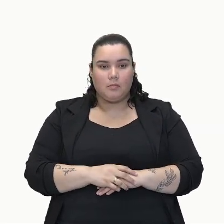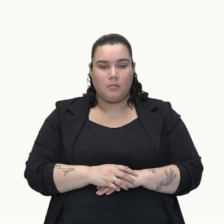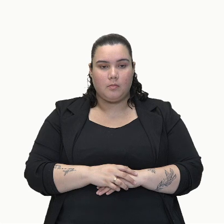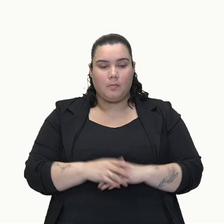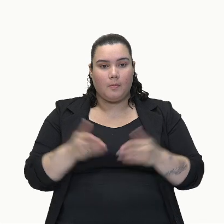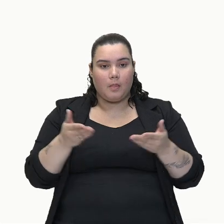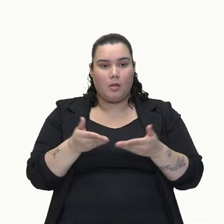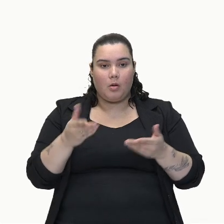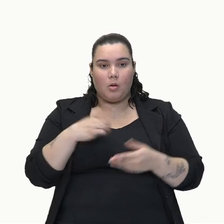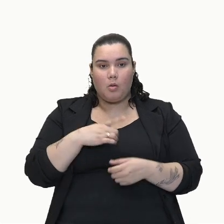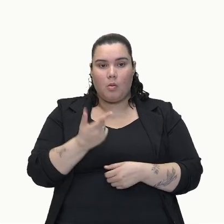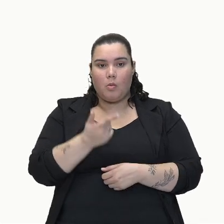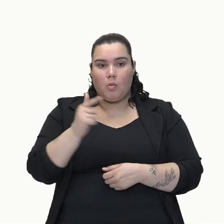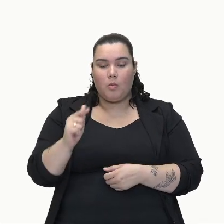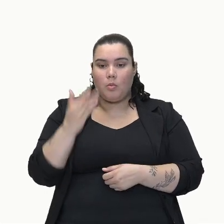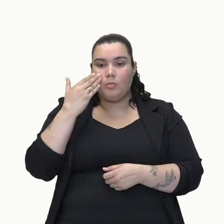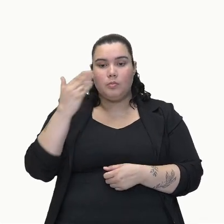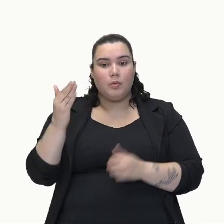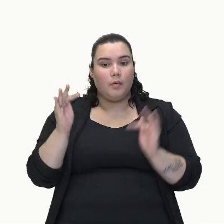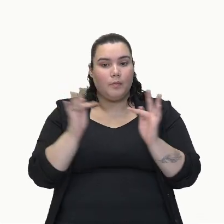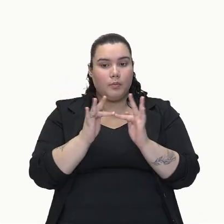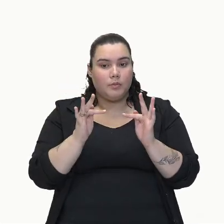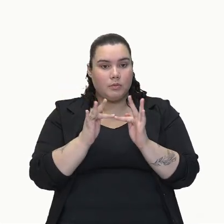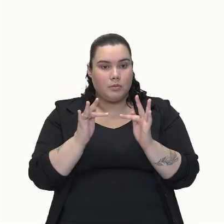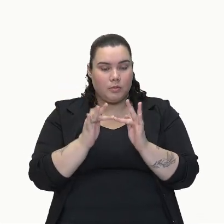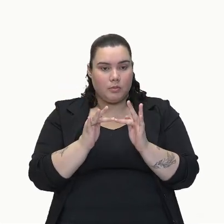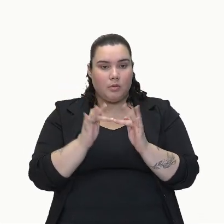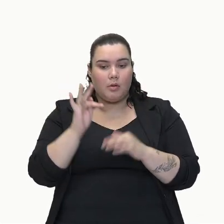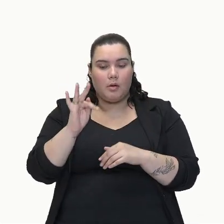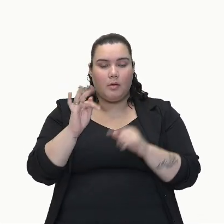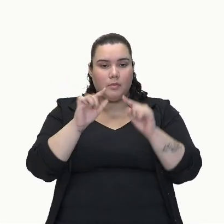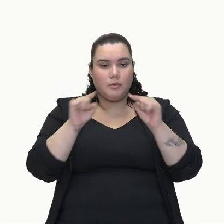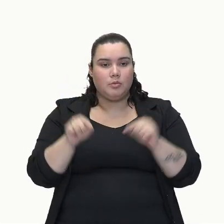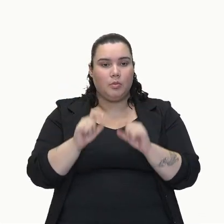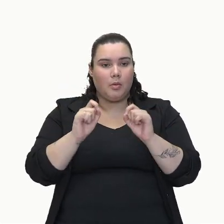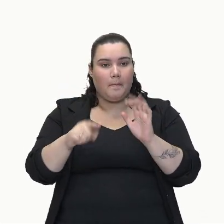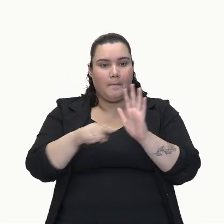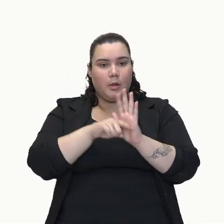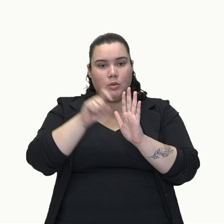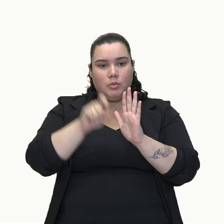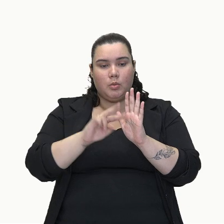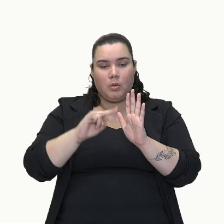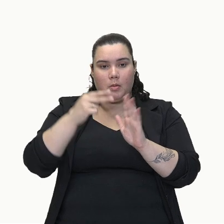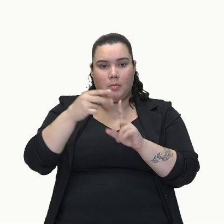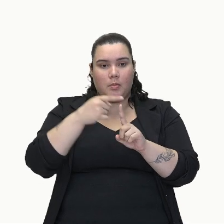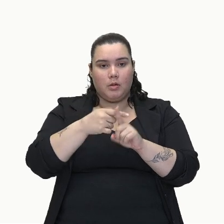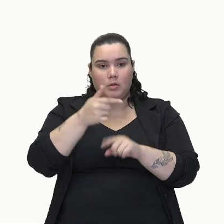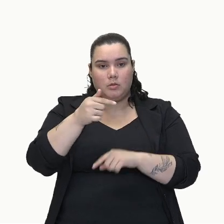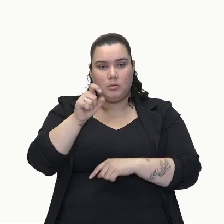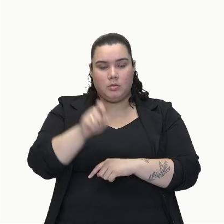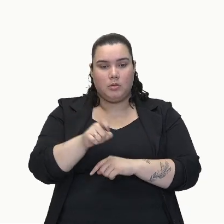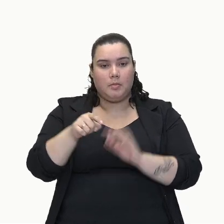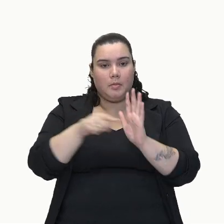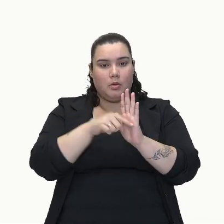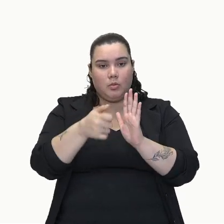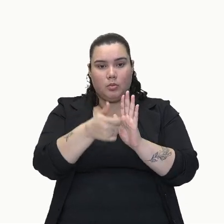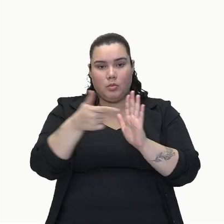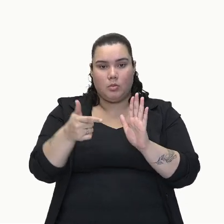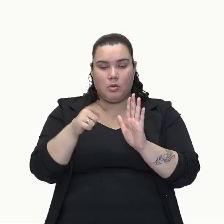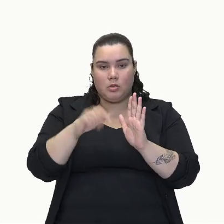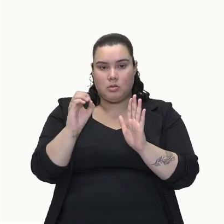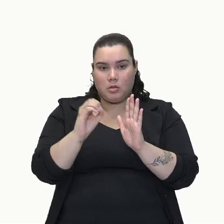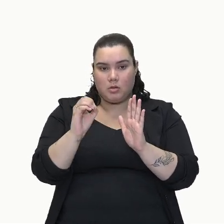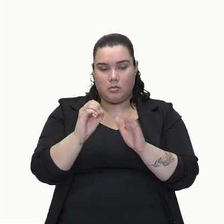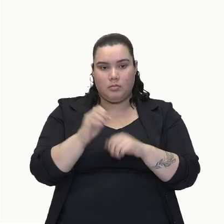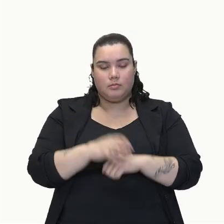Agora, a gente tem aqui a função f de x igual a menos x quadrado mais 7x menos 12 igual a